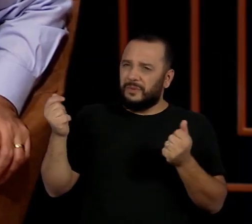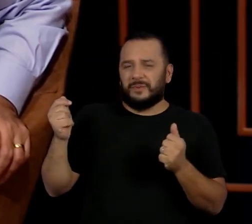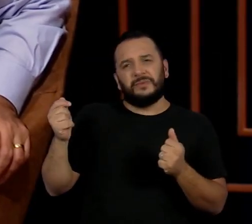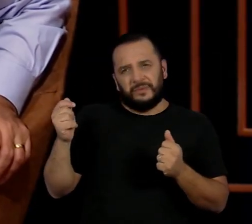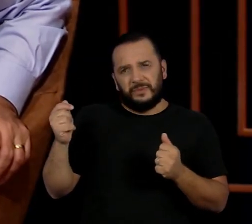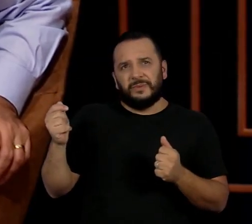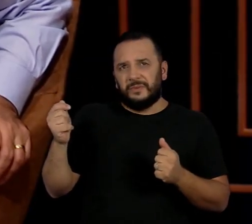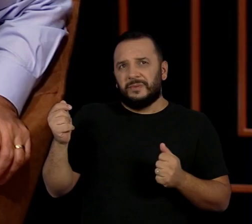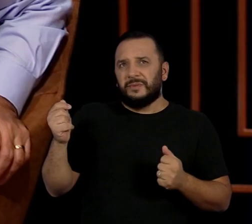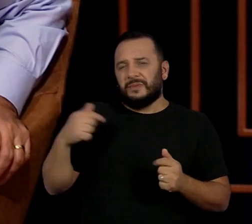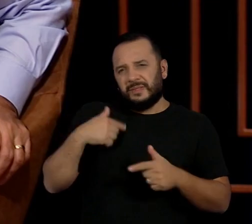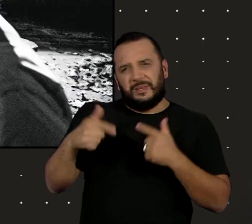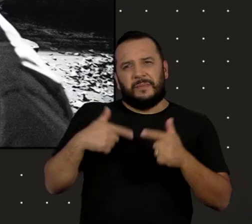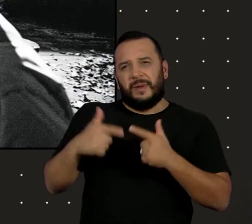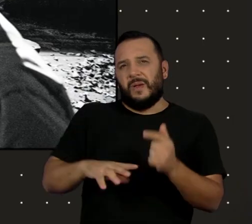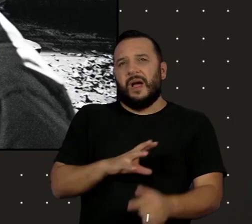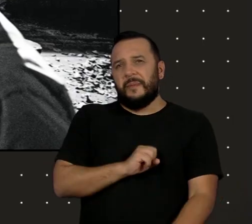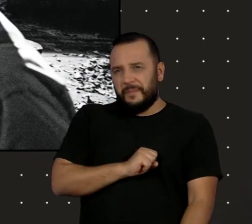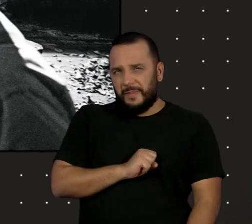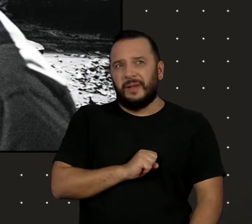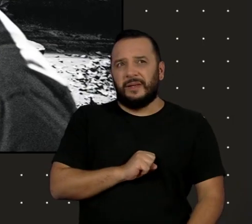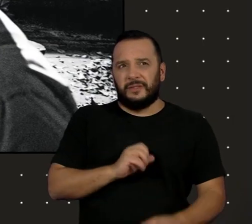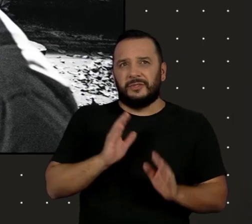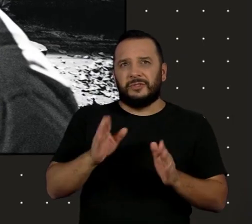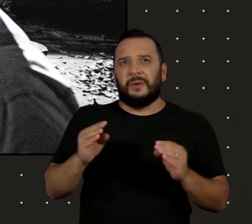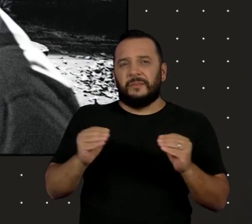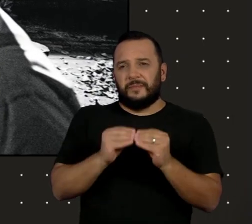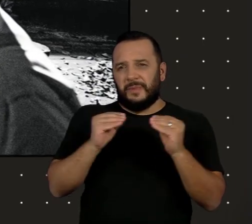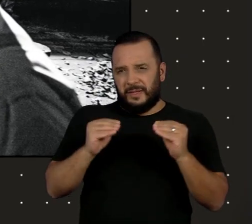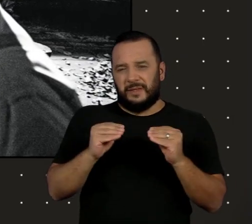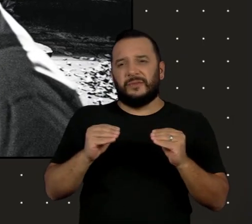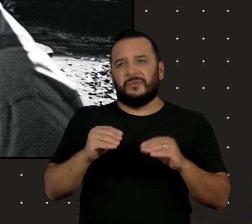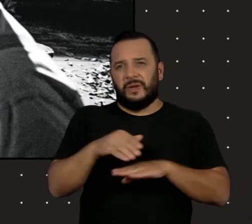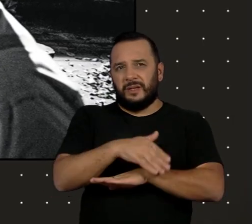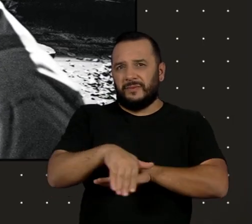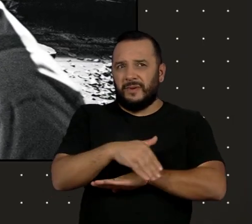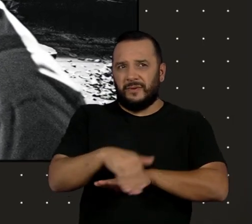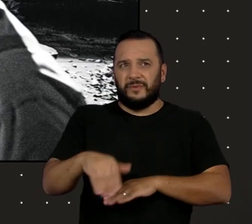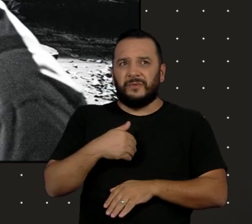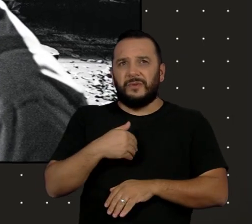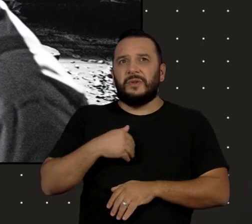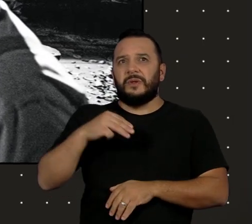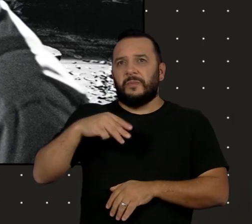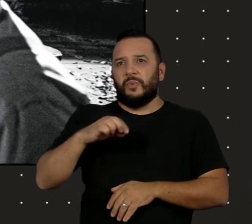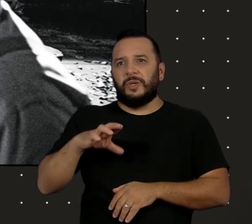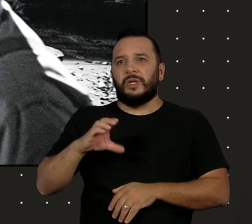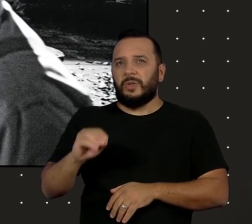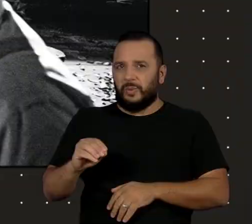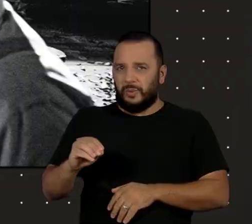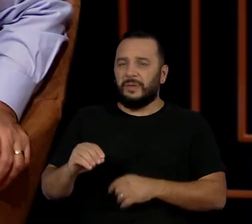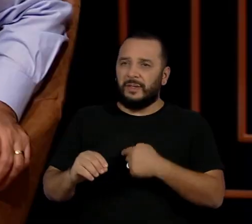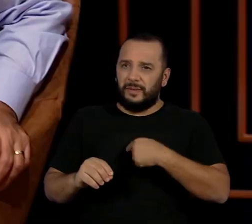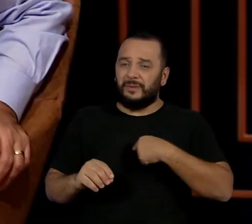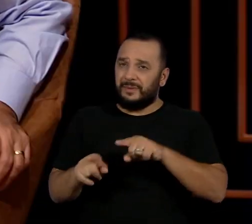fantásticos, um trabalho que eu amei fazer. Beijo no Asfalto, que foi Murilo Benício que dirigiu. Eu fiz Engraçadinha,